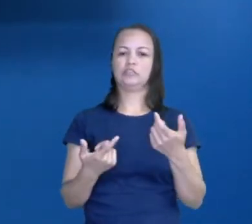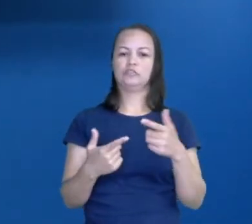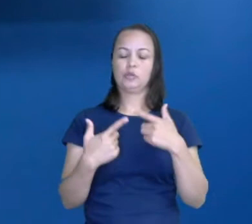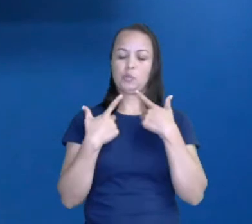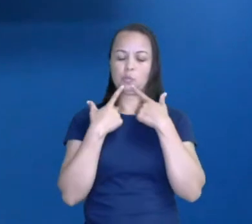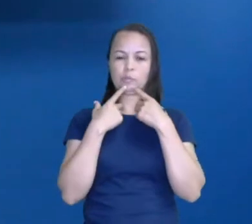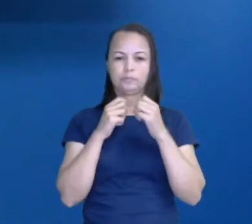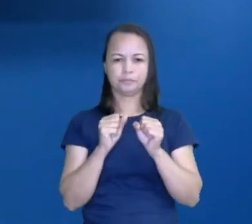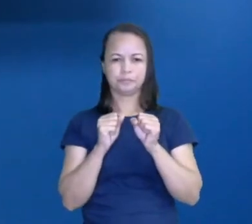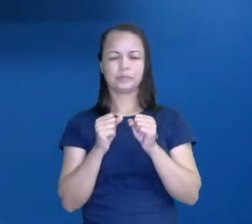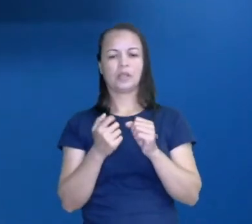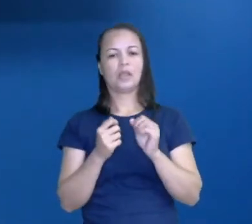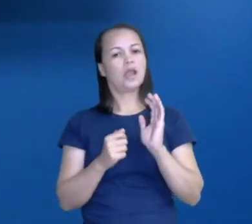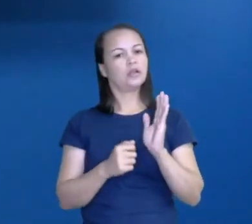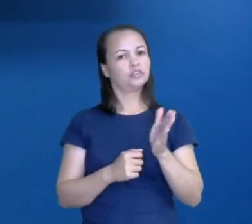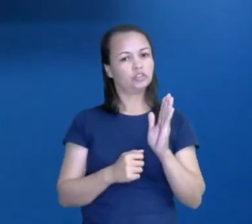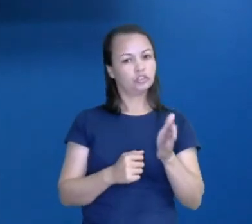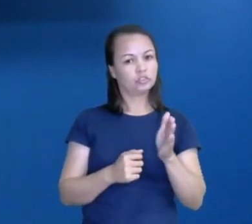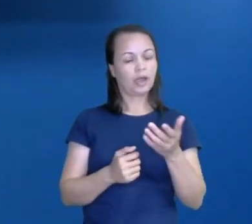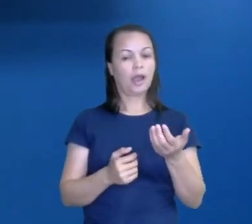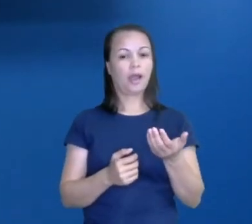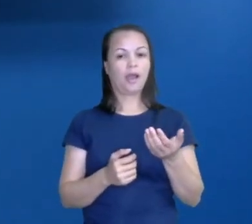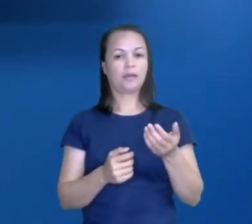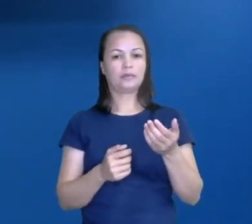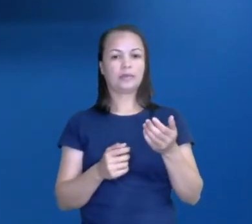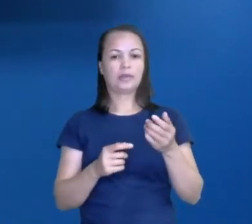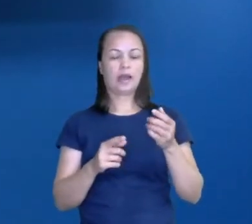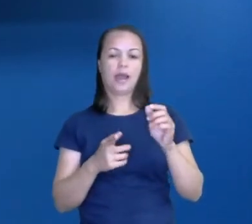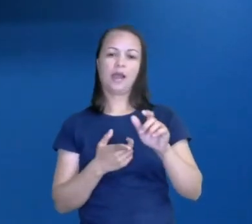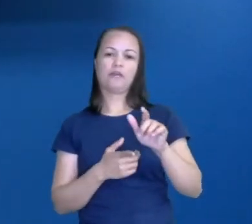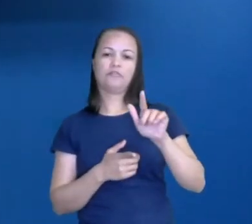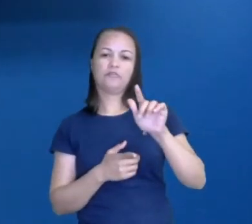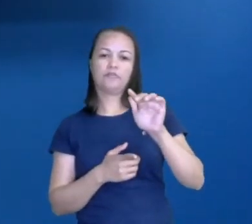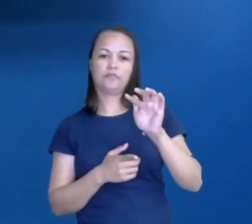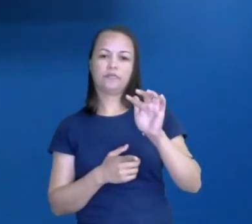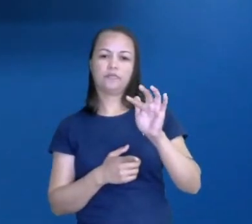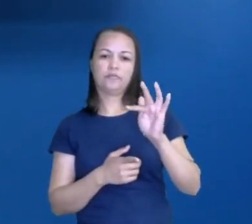linguagem. Já no anterior, a gente precisava